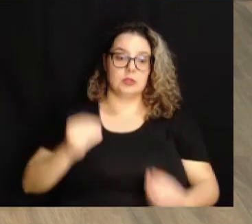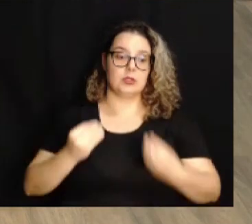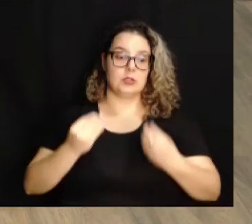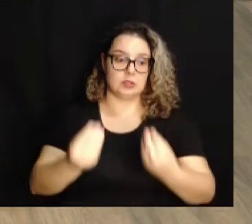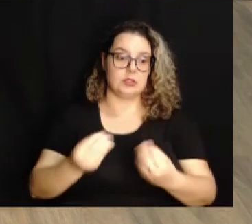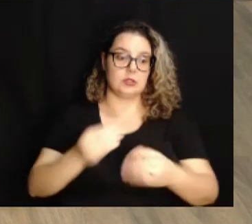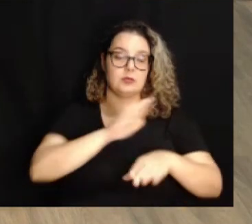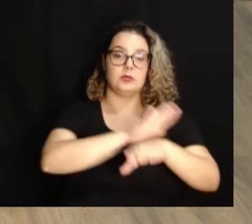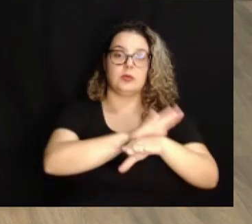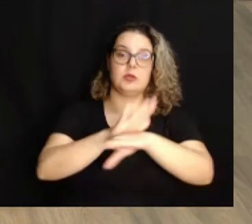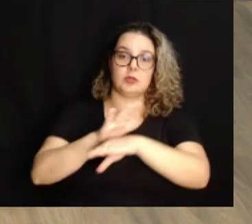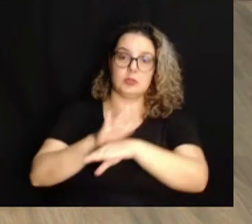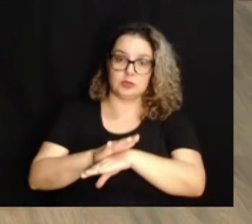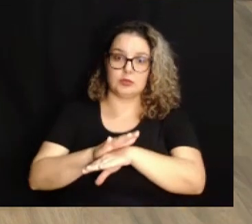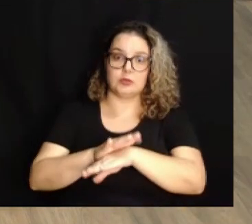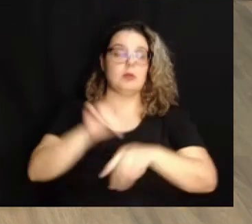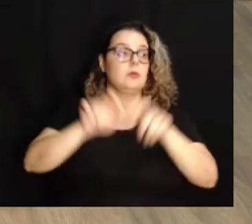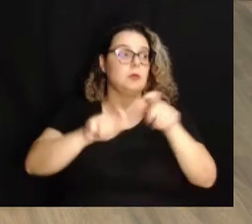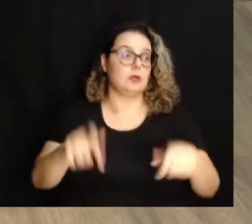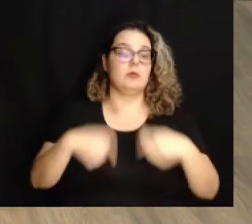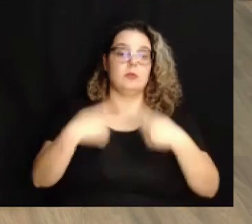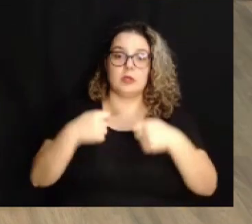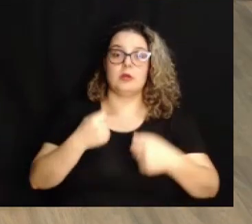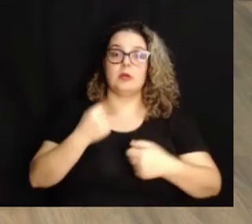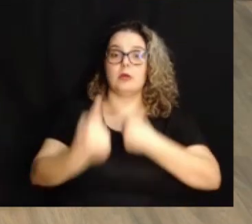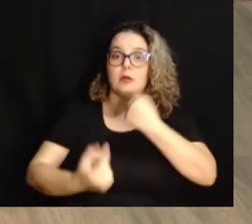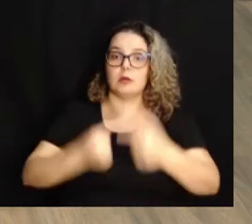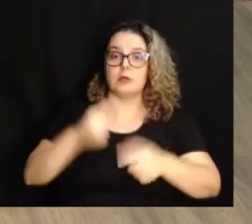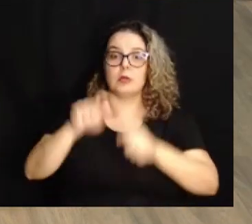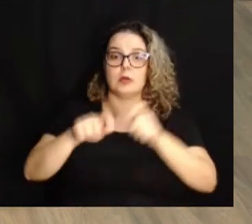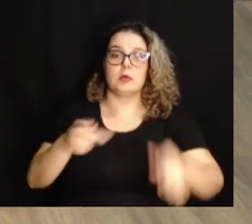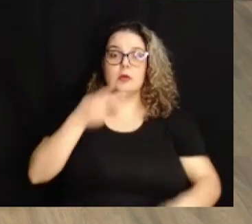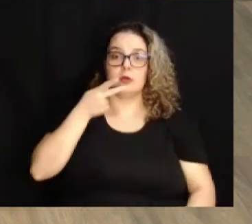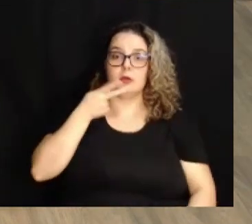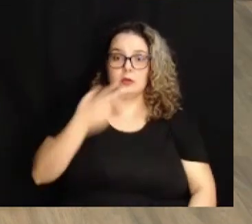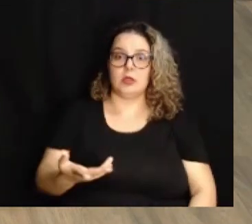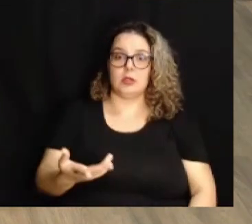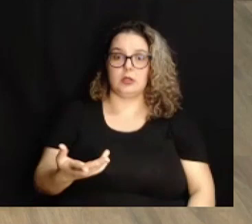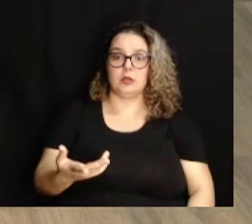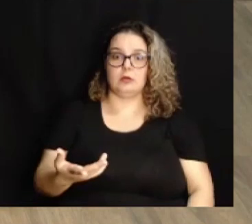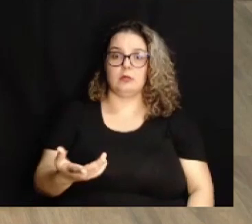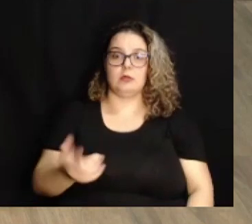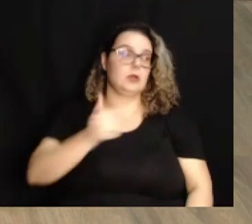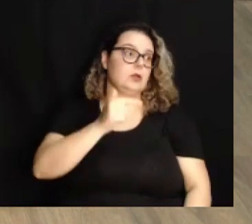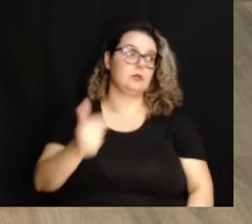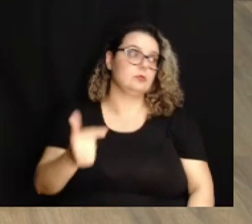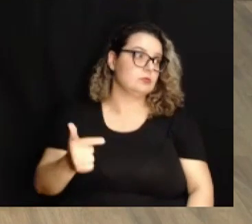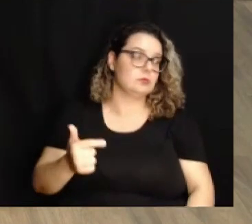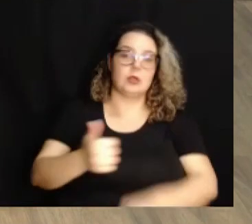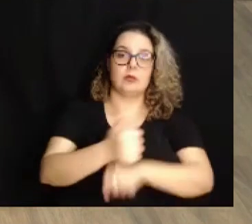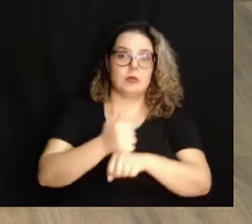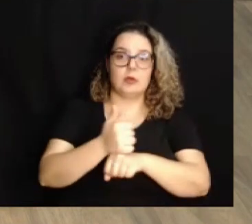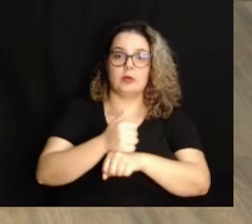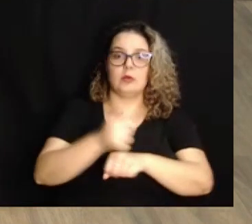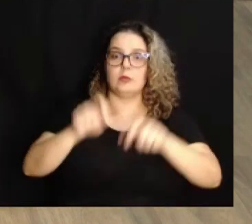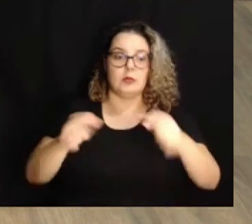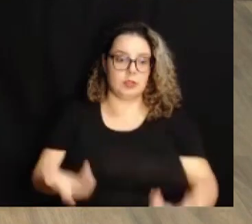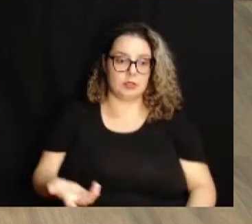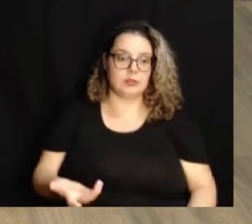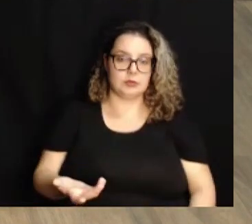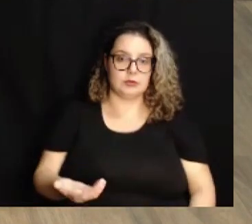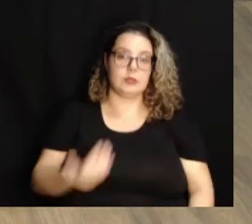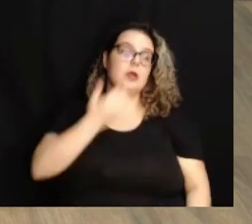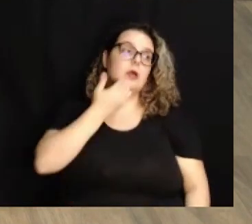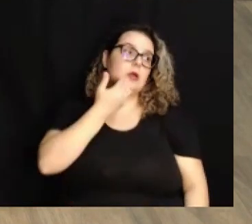que precisam falar com alguém naquele momento e não tem um profissional perto, não tem ninguém perto, e aí acaba pedindo ajuda.